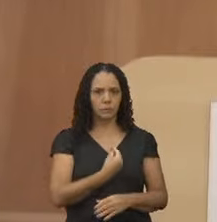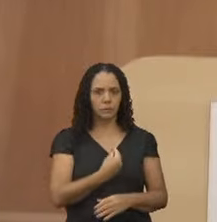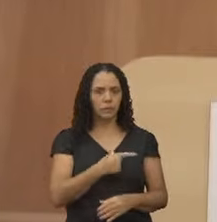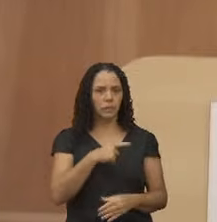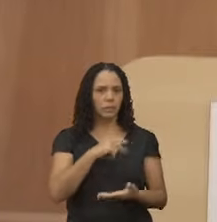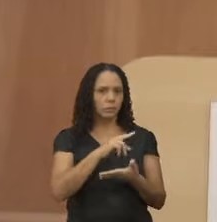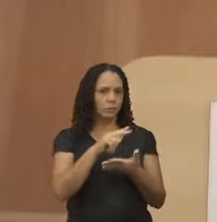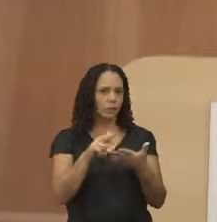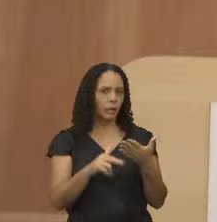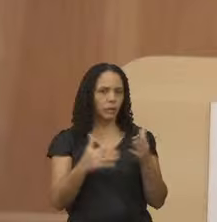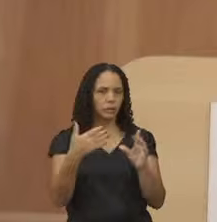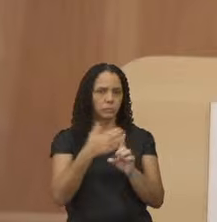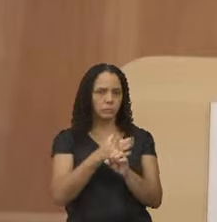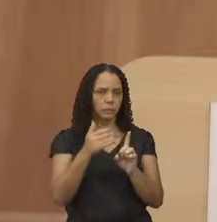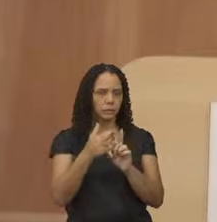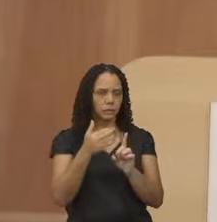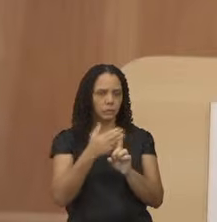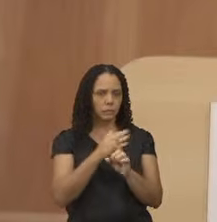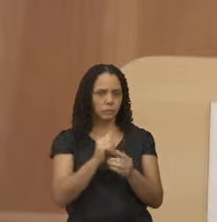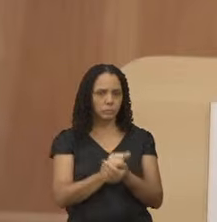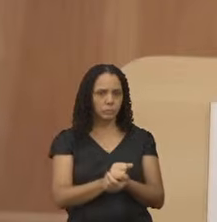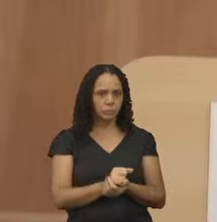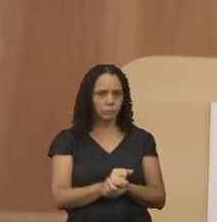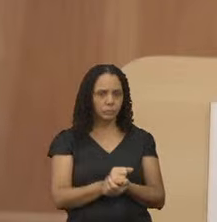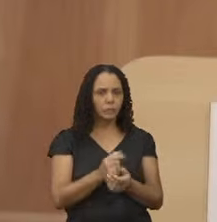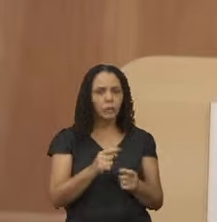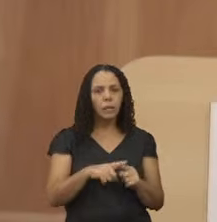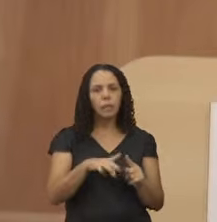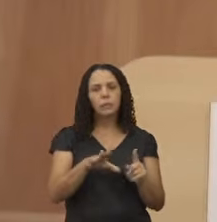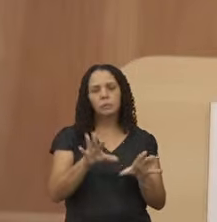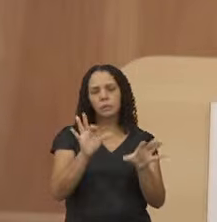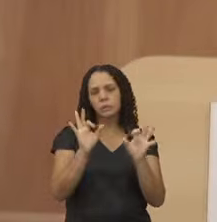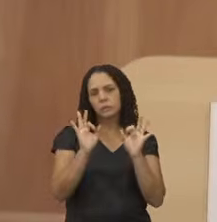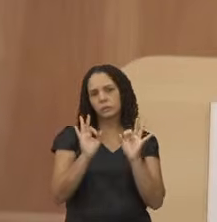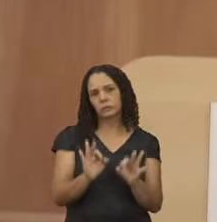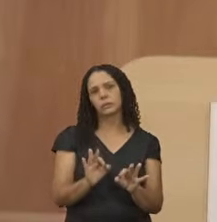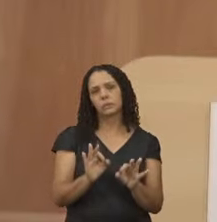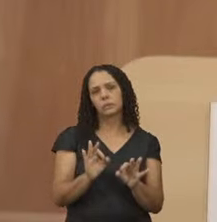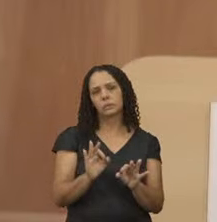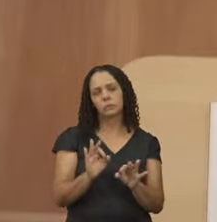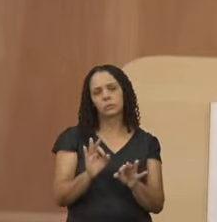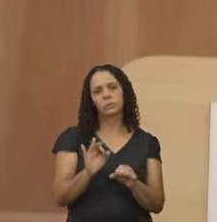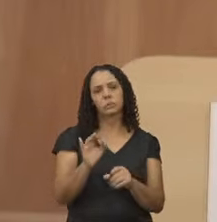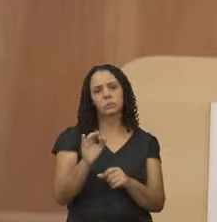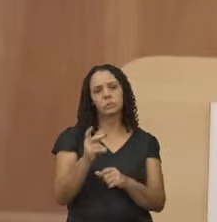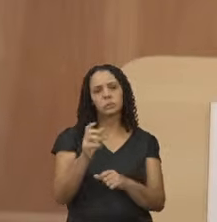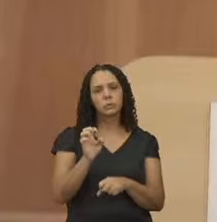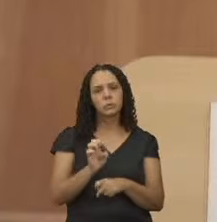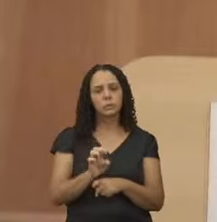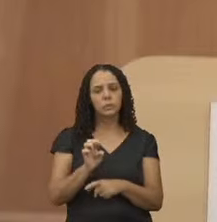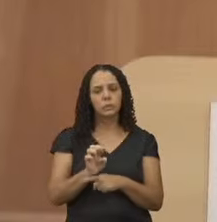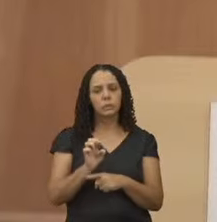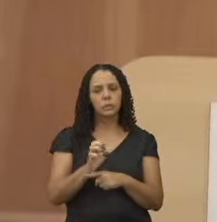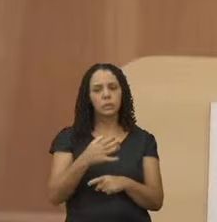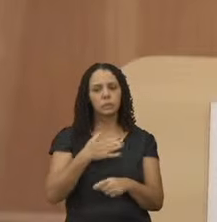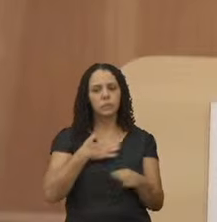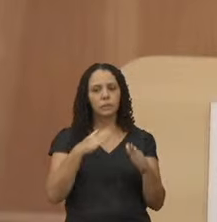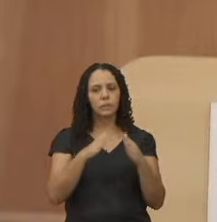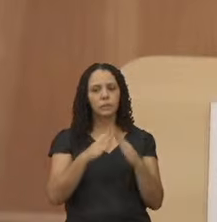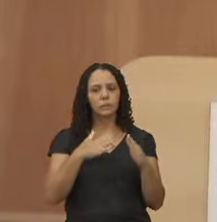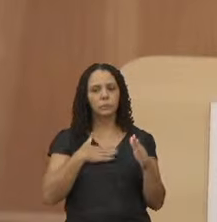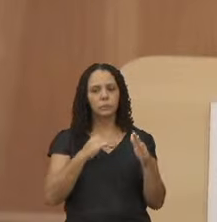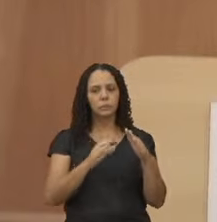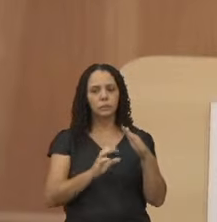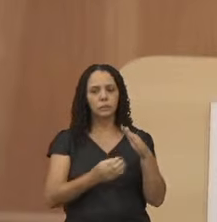inúmeras modalidades. E uma das modalidades, a que mais dá certo na nossa capital aqui do estado, é o Minha Casa Minha Vida Entidades,